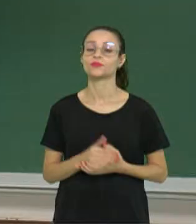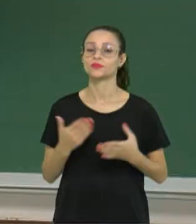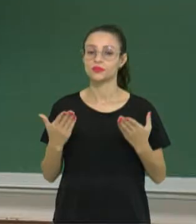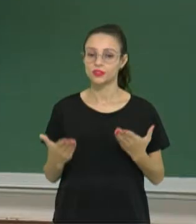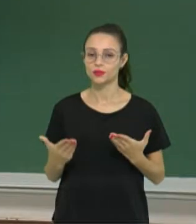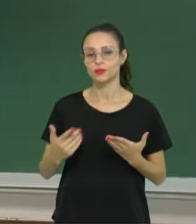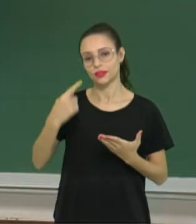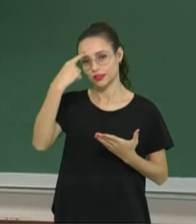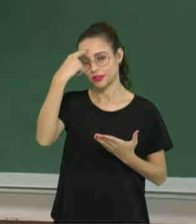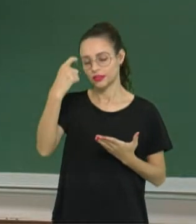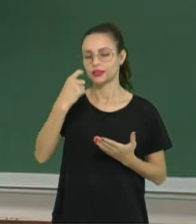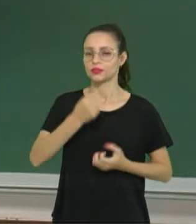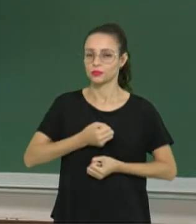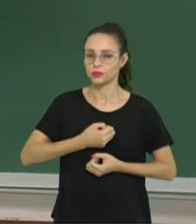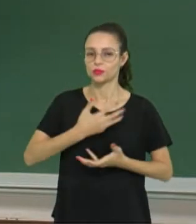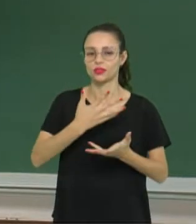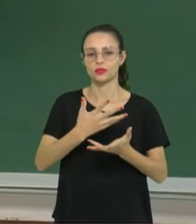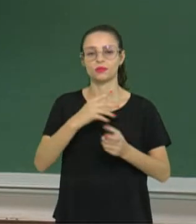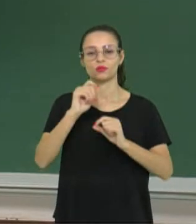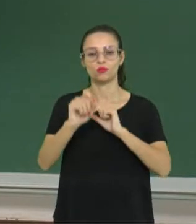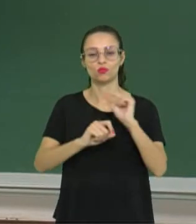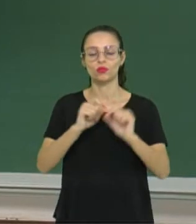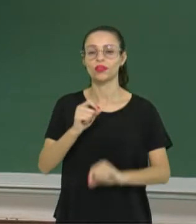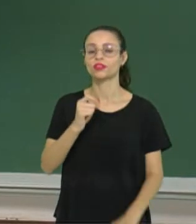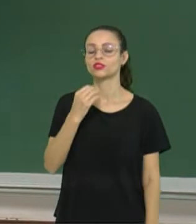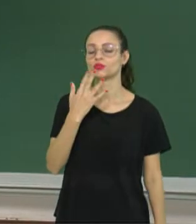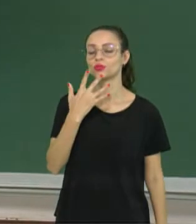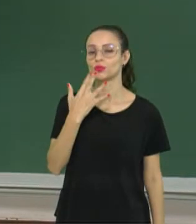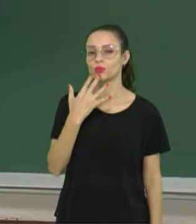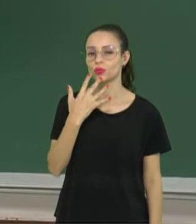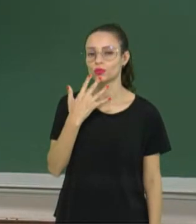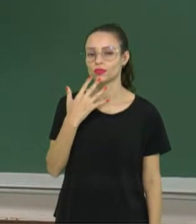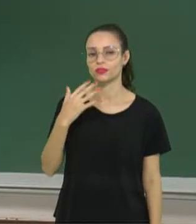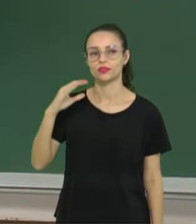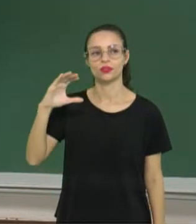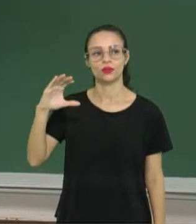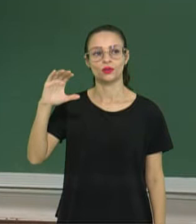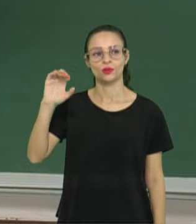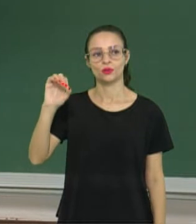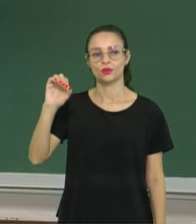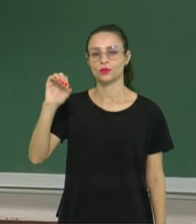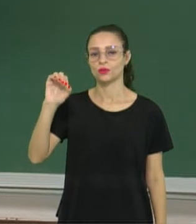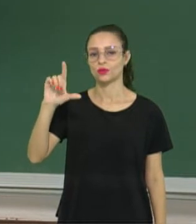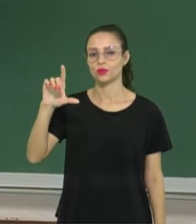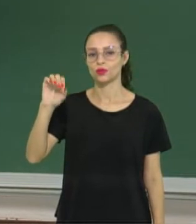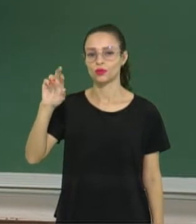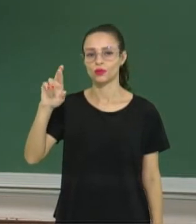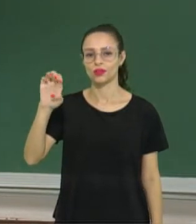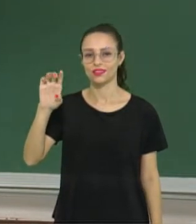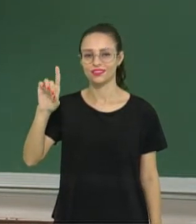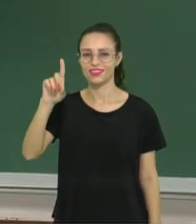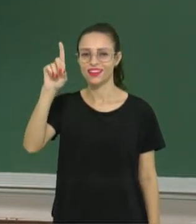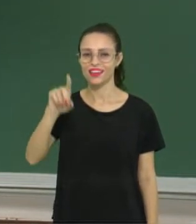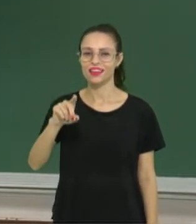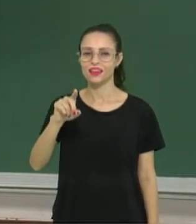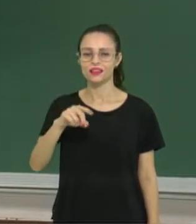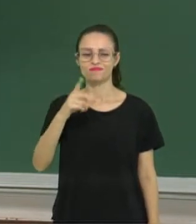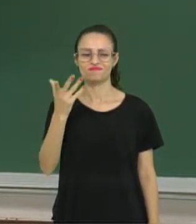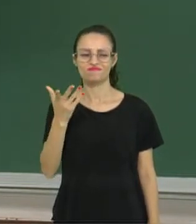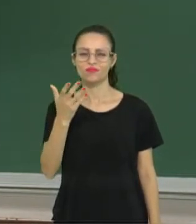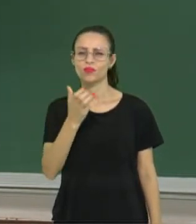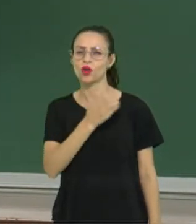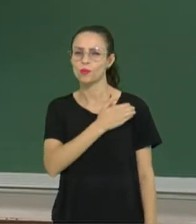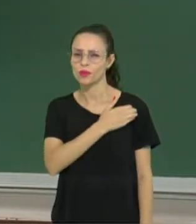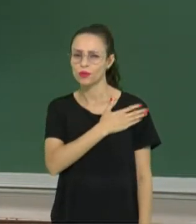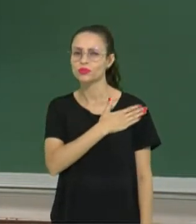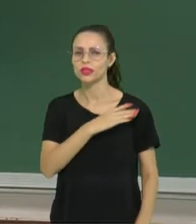a ideia no poema, quando a gente tinha de cor, né, colored, quer dizer, uma pessoa de cor, era ofensivo, mas foi